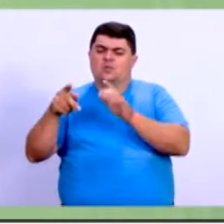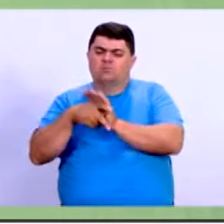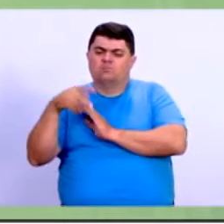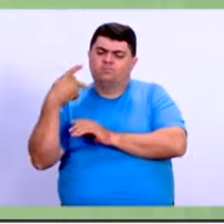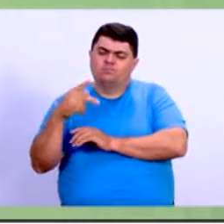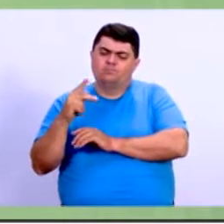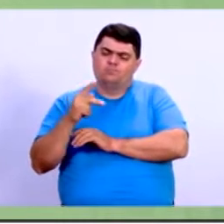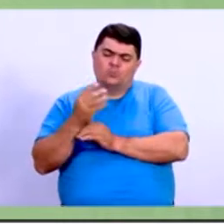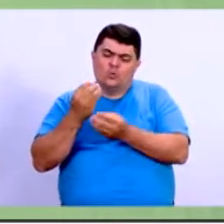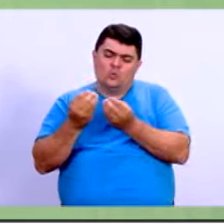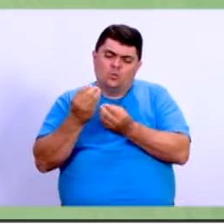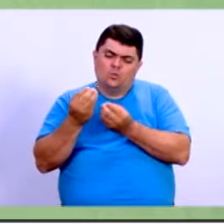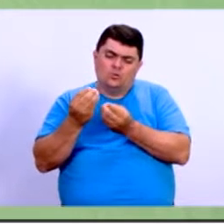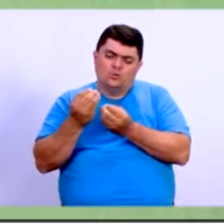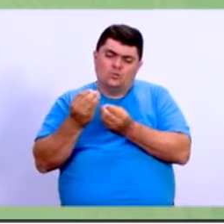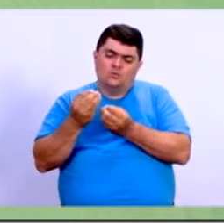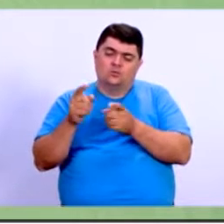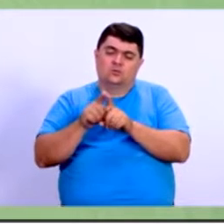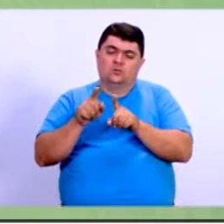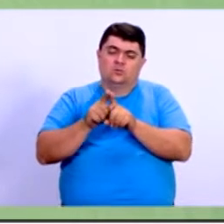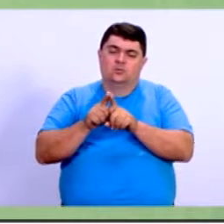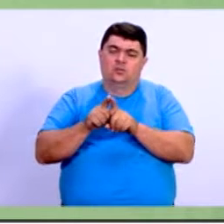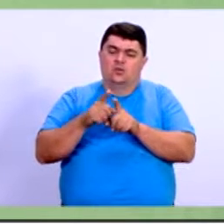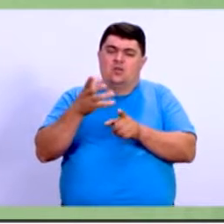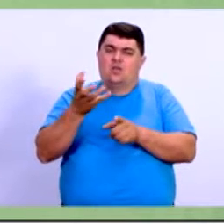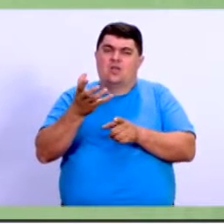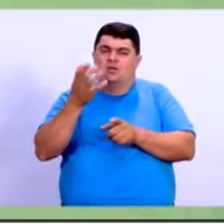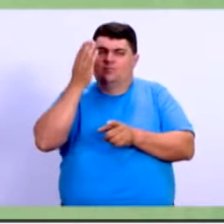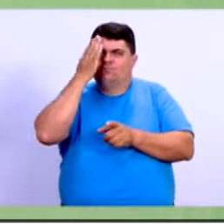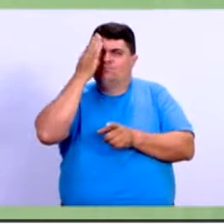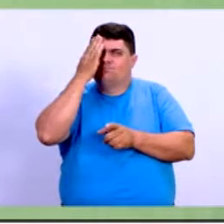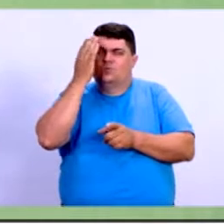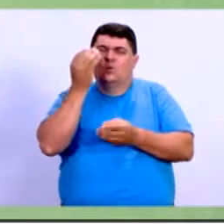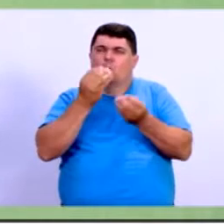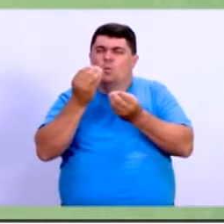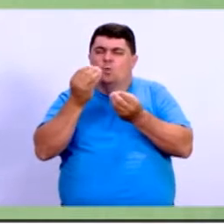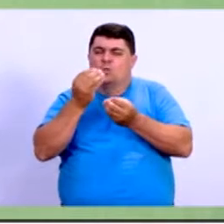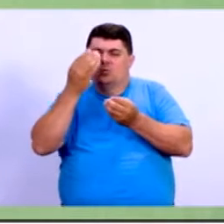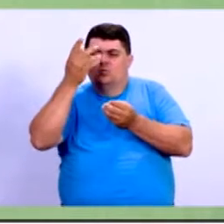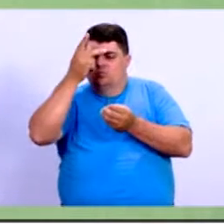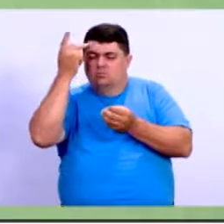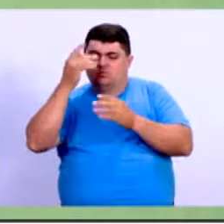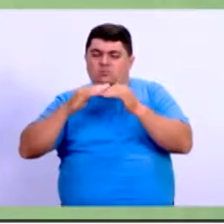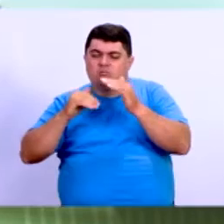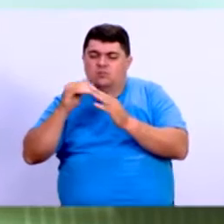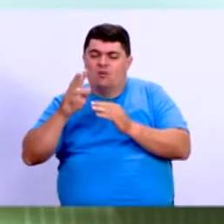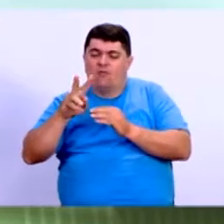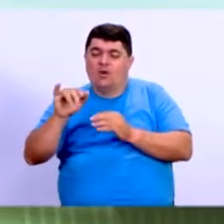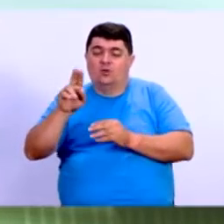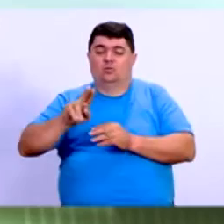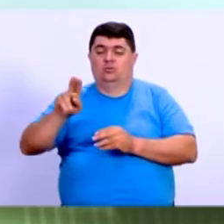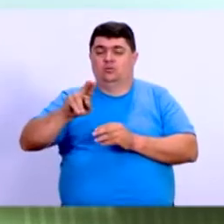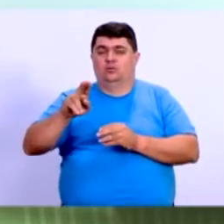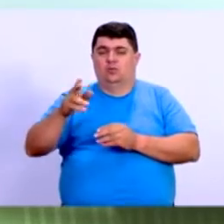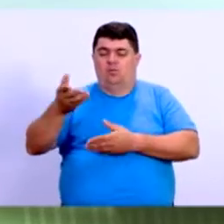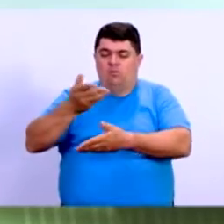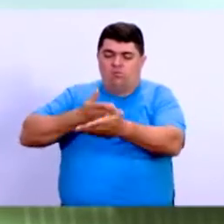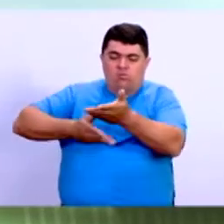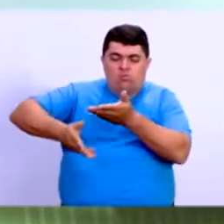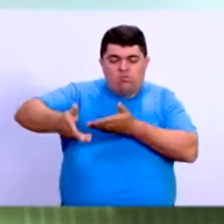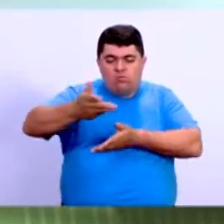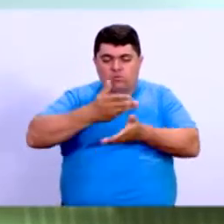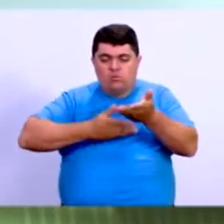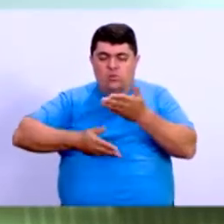funcionais e entendo como é que o usuário quer interagir com o sistema. Lembrem-se sempre que na análise o principal é o